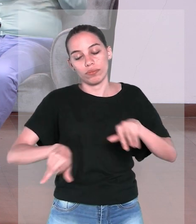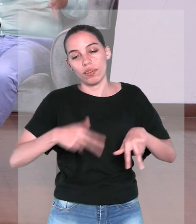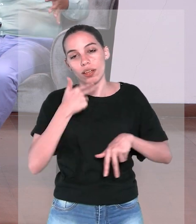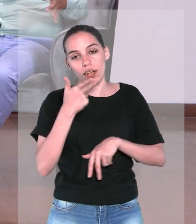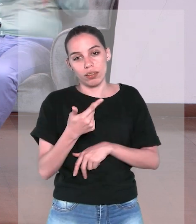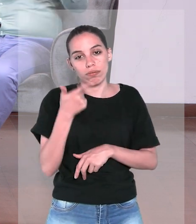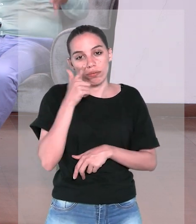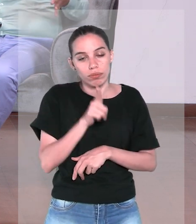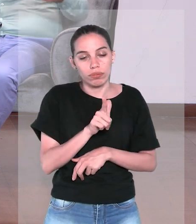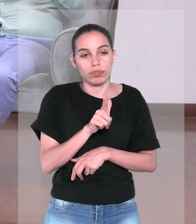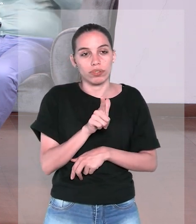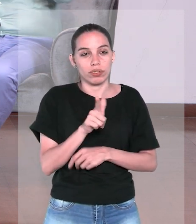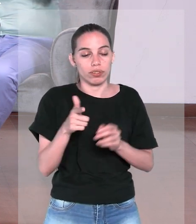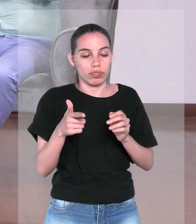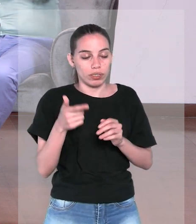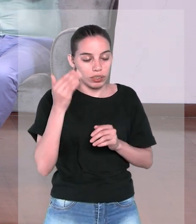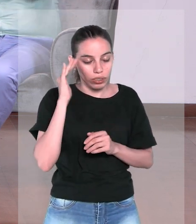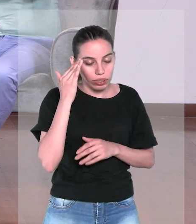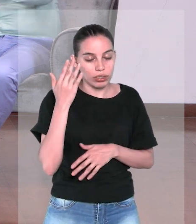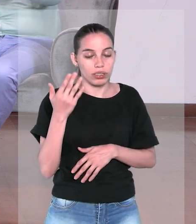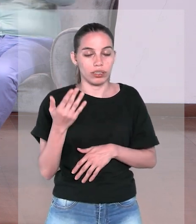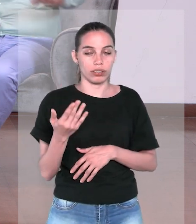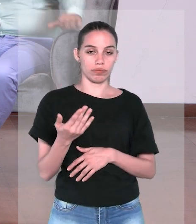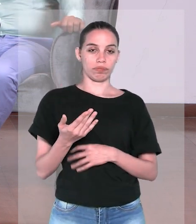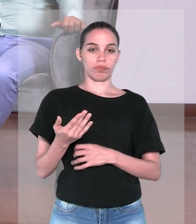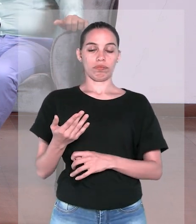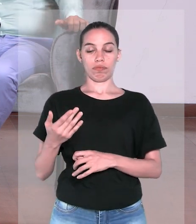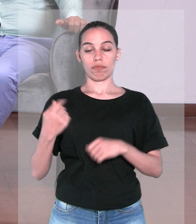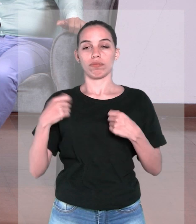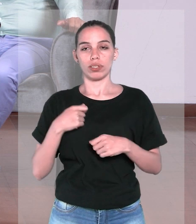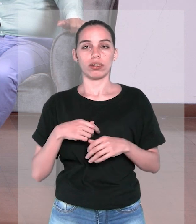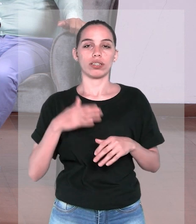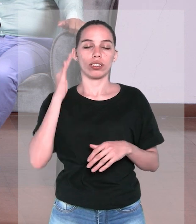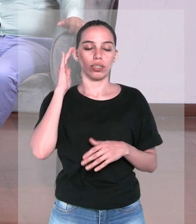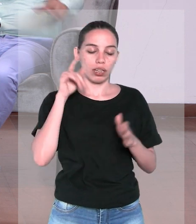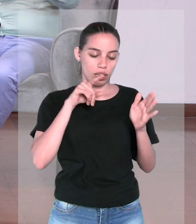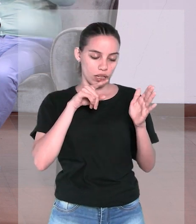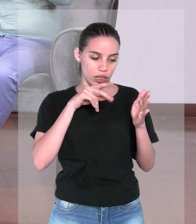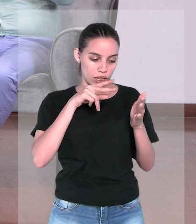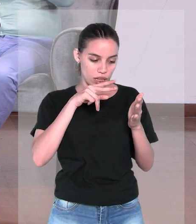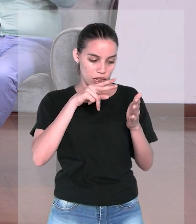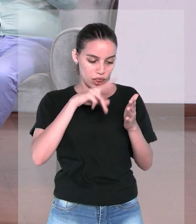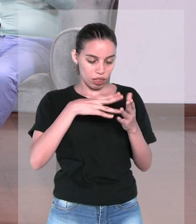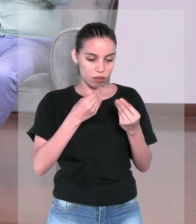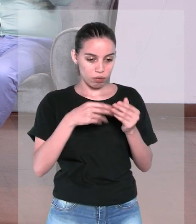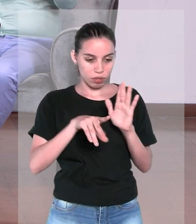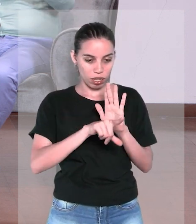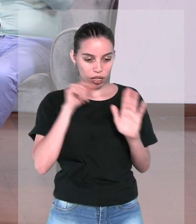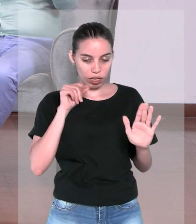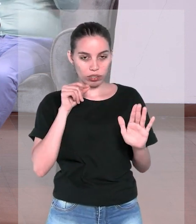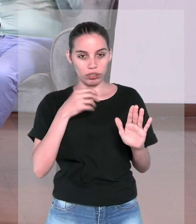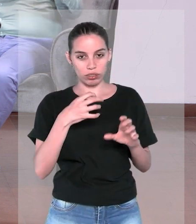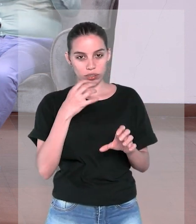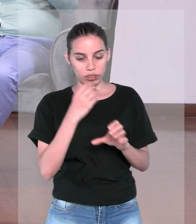do isolamento, da negligência, de uma criança com uma situação socioeconômica, digamos assim, mais favorável.